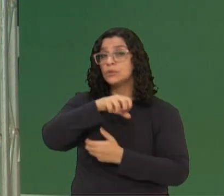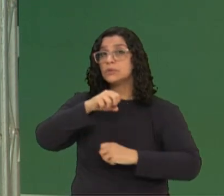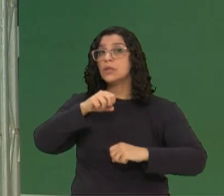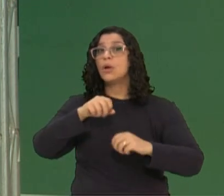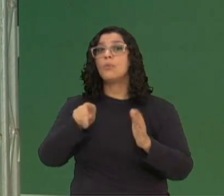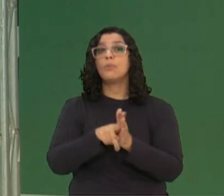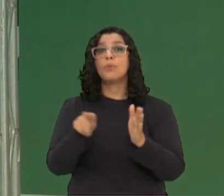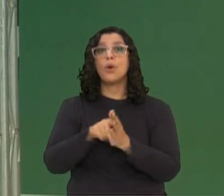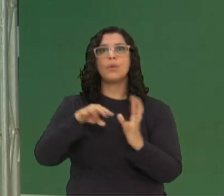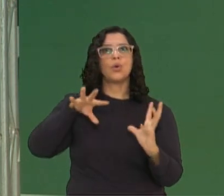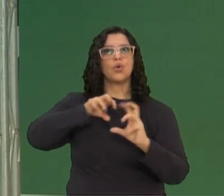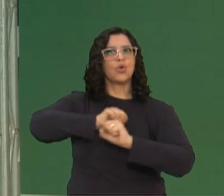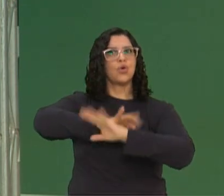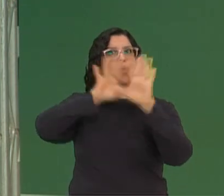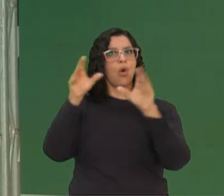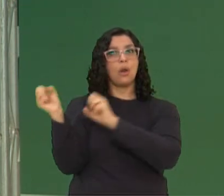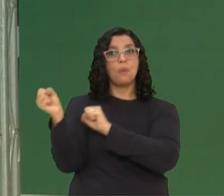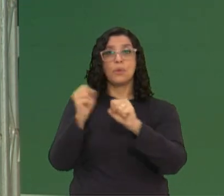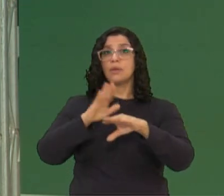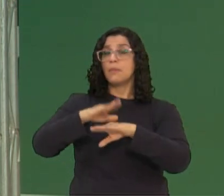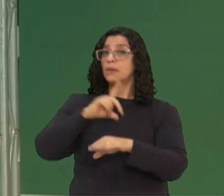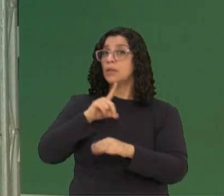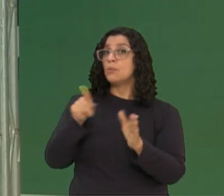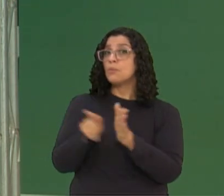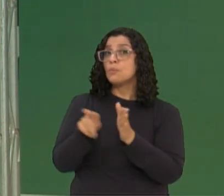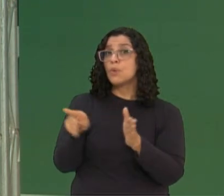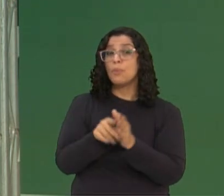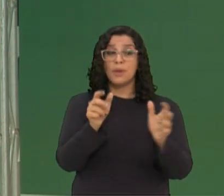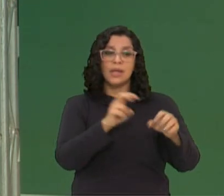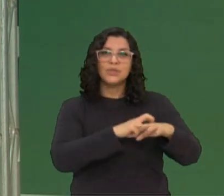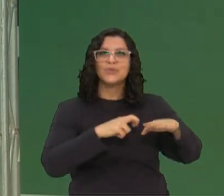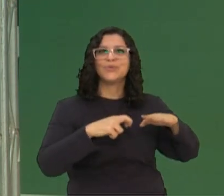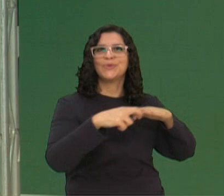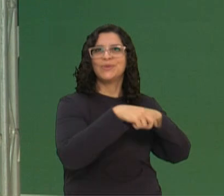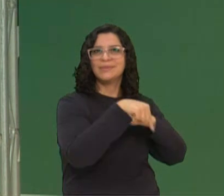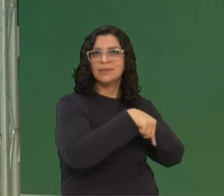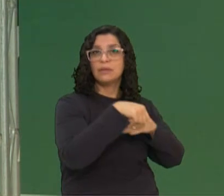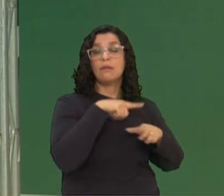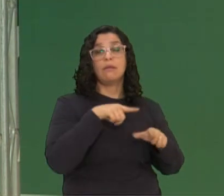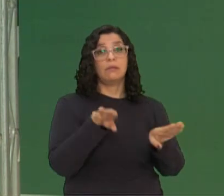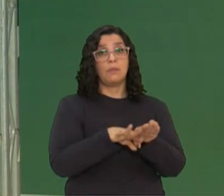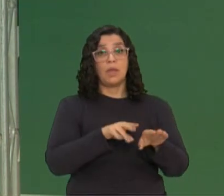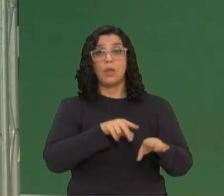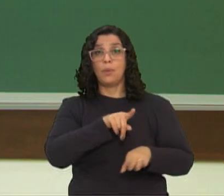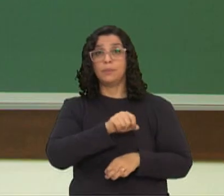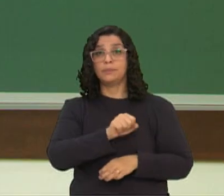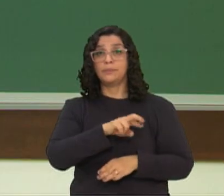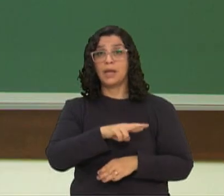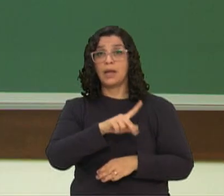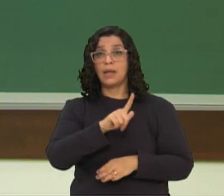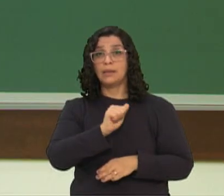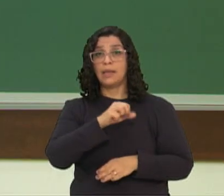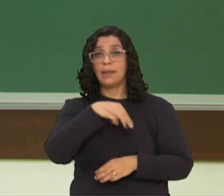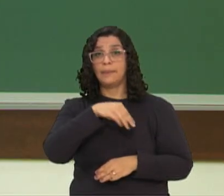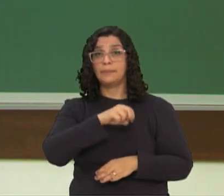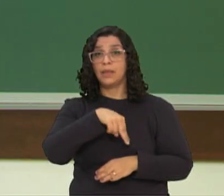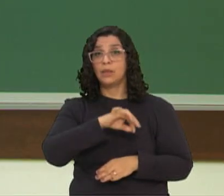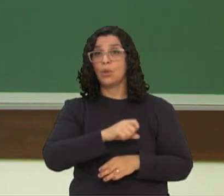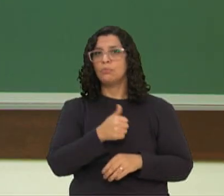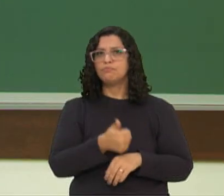Revolução Gloriosa, que vai dar mais poderes ainda para o parlamento. Esse parlamento com mais poderes vai se tornar um